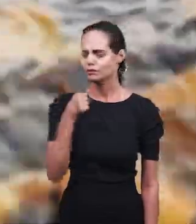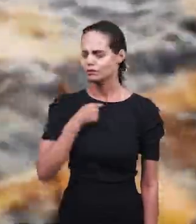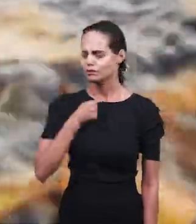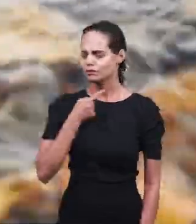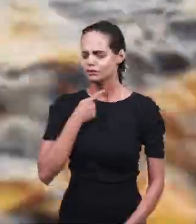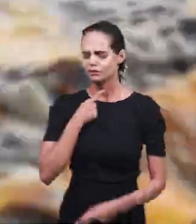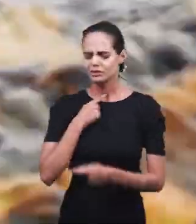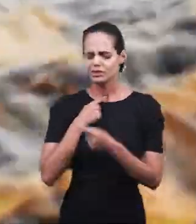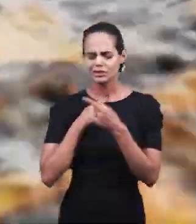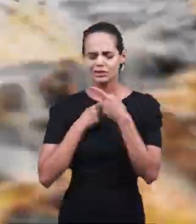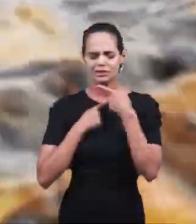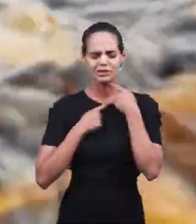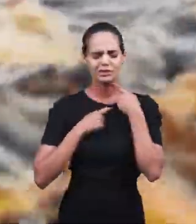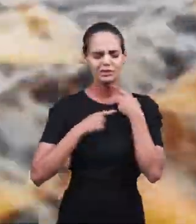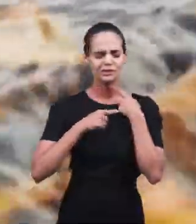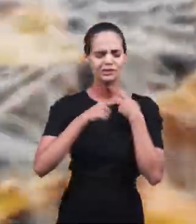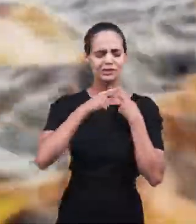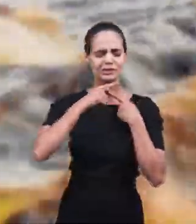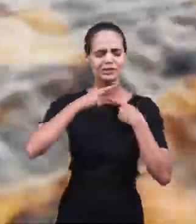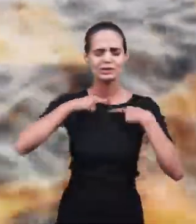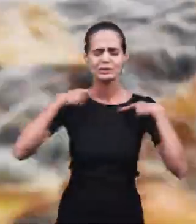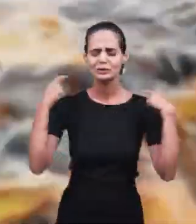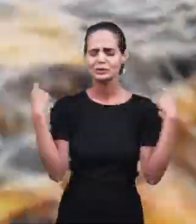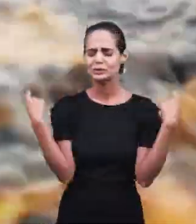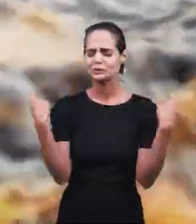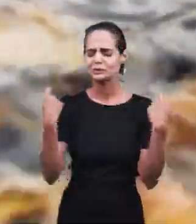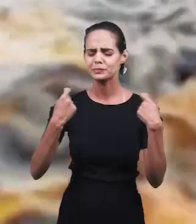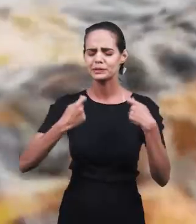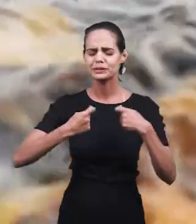Eu Te desejo, ó